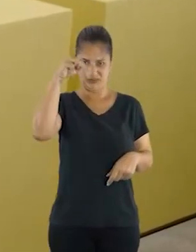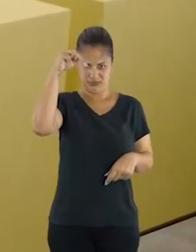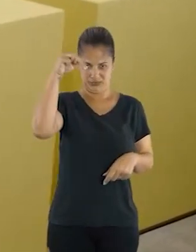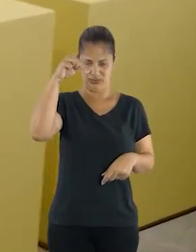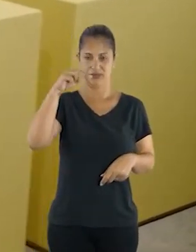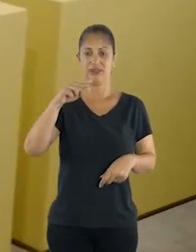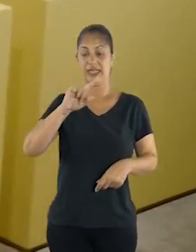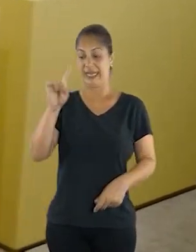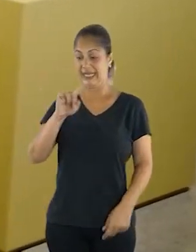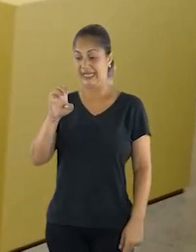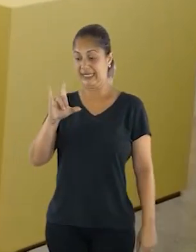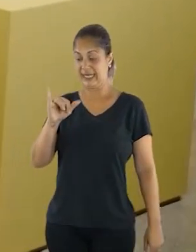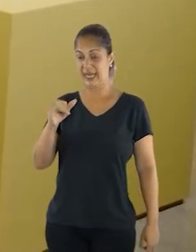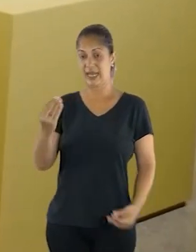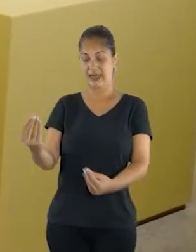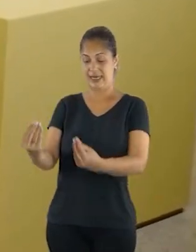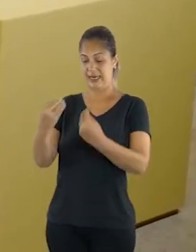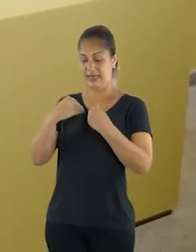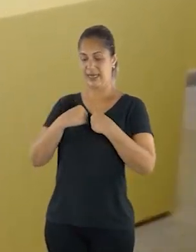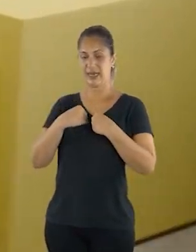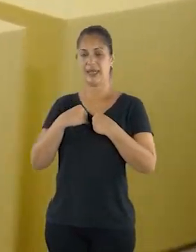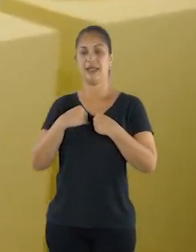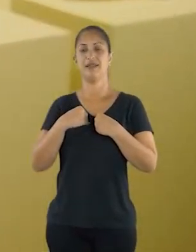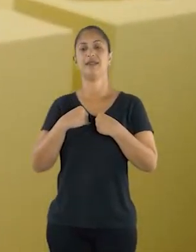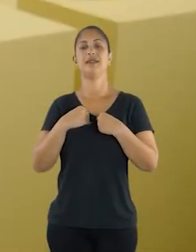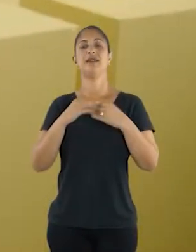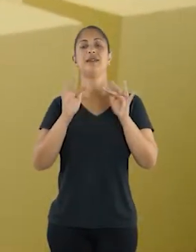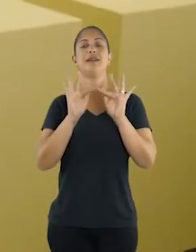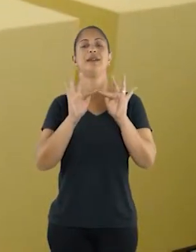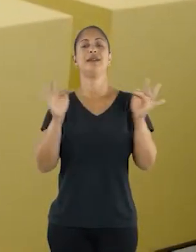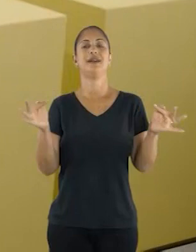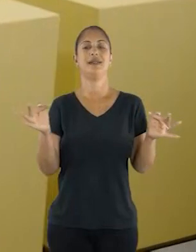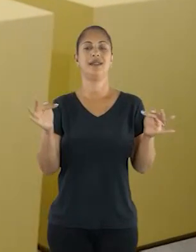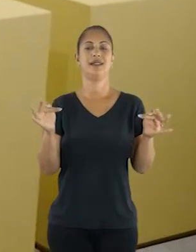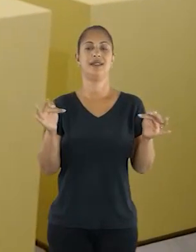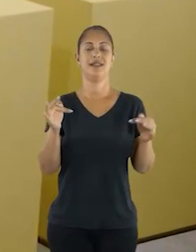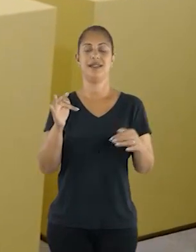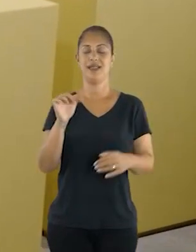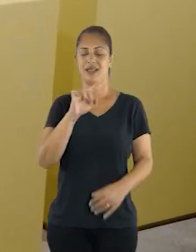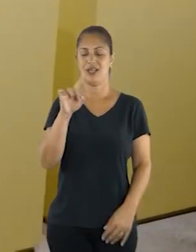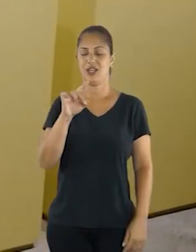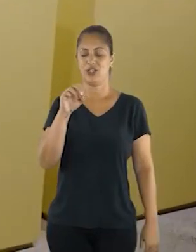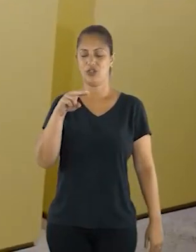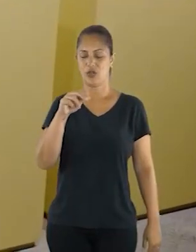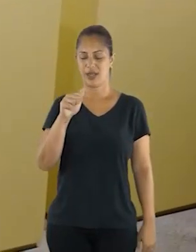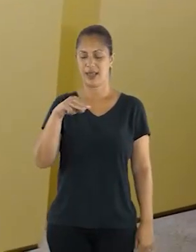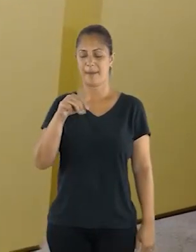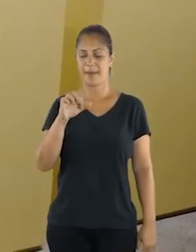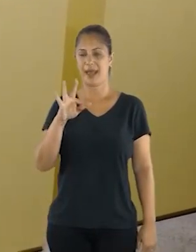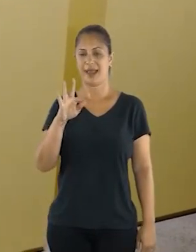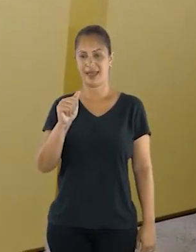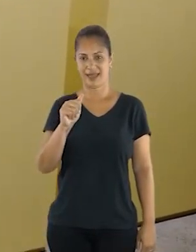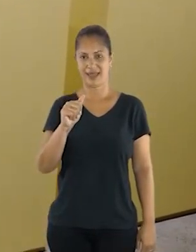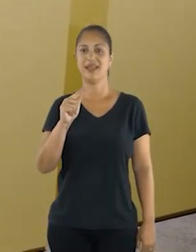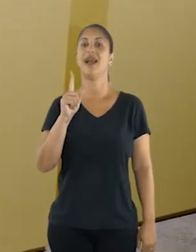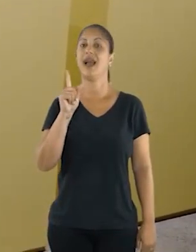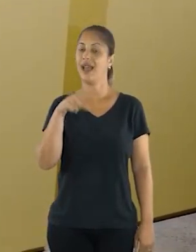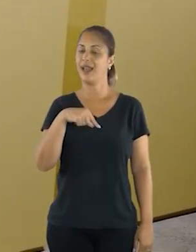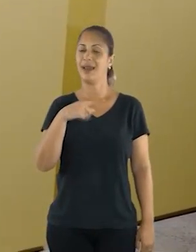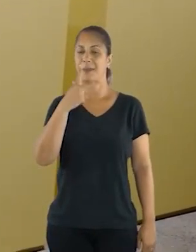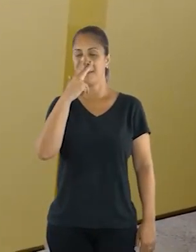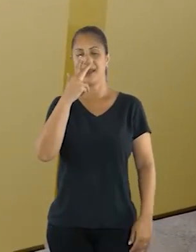tinha trazido para ele o frescor da Zona da Mata. Eu acho a coisa mais linda,